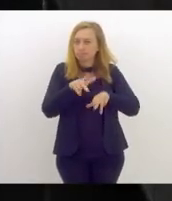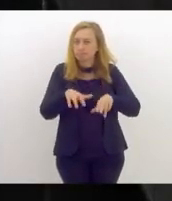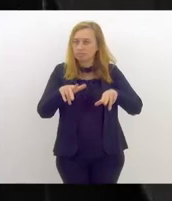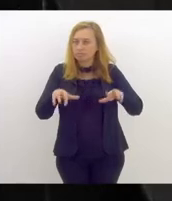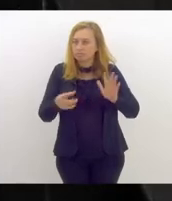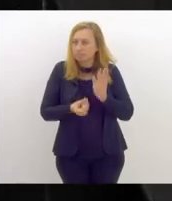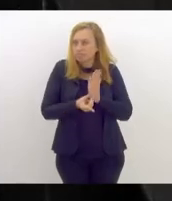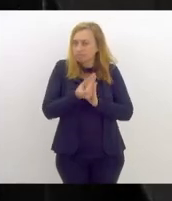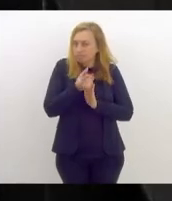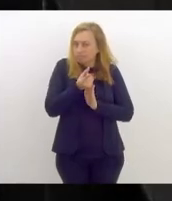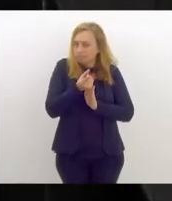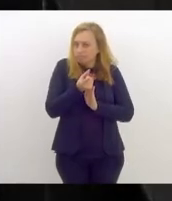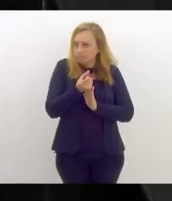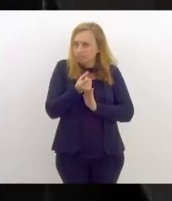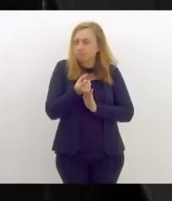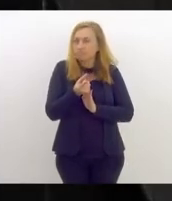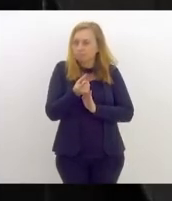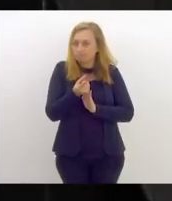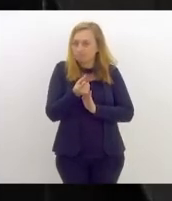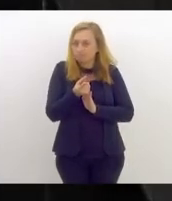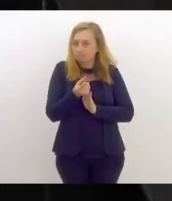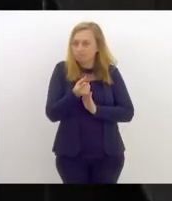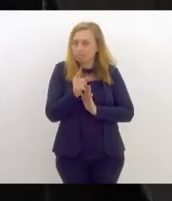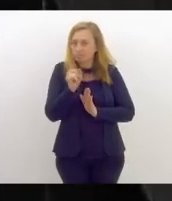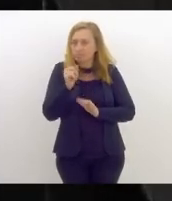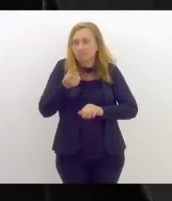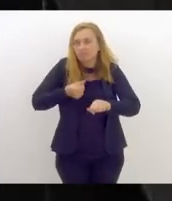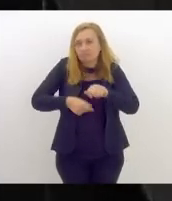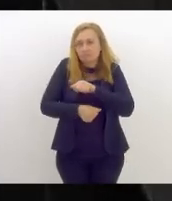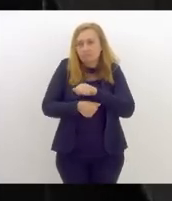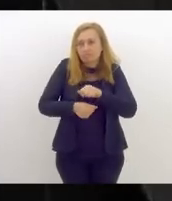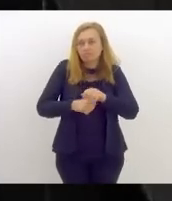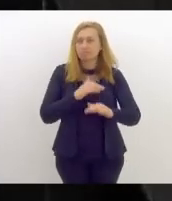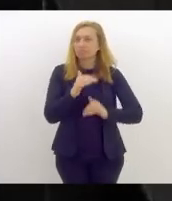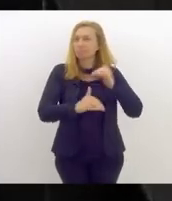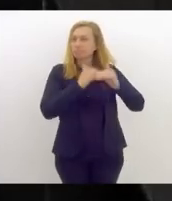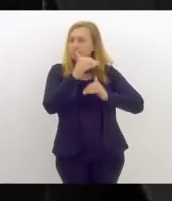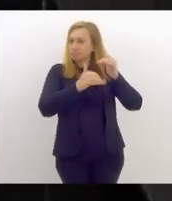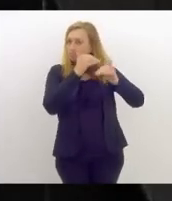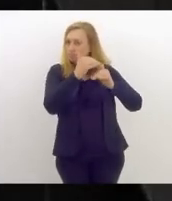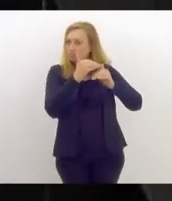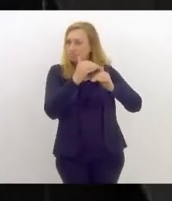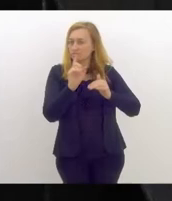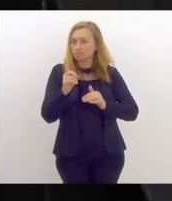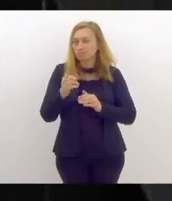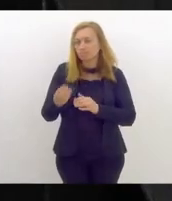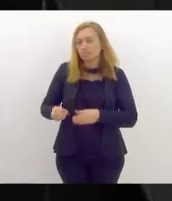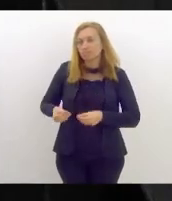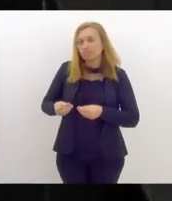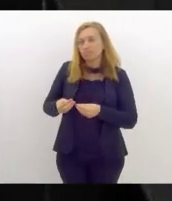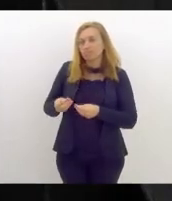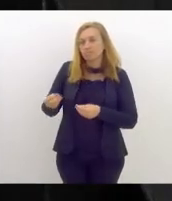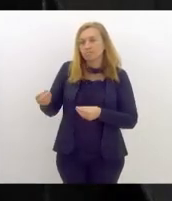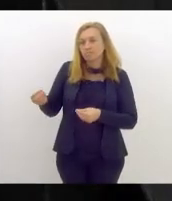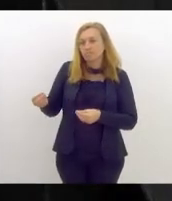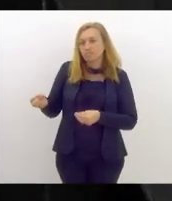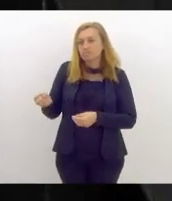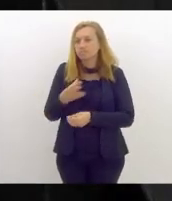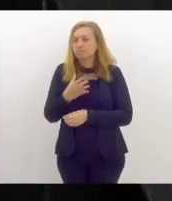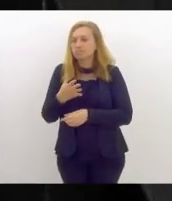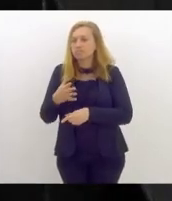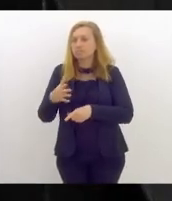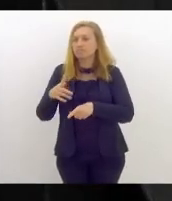o mercado especulativo daqueles que não investem em desenvolvimento daqueles que não geram emprego mas vivem da especulação